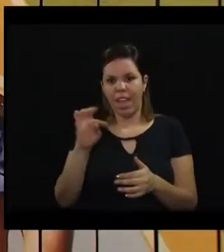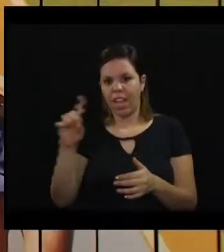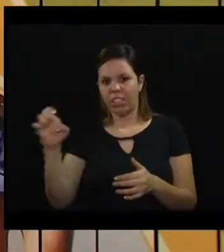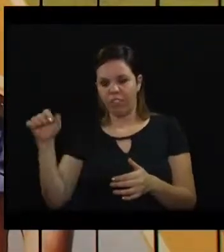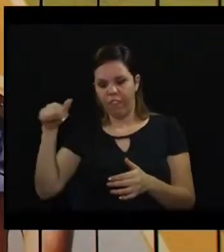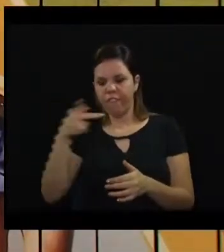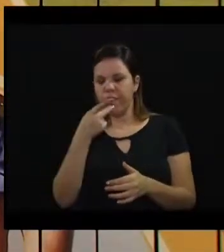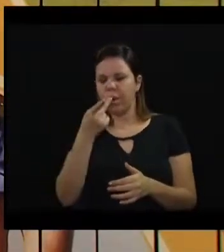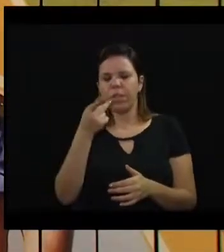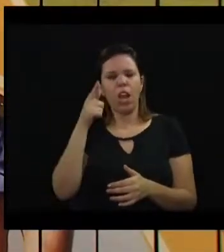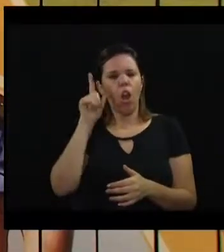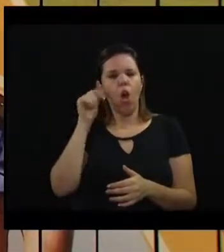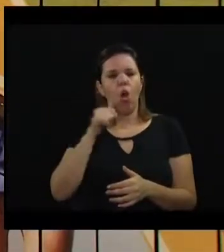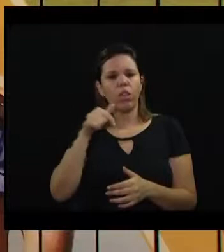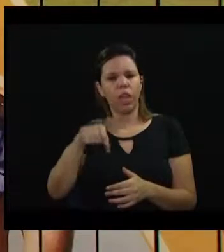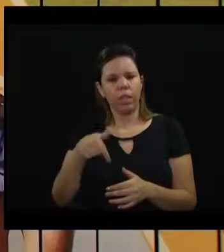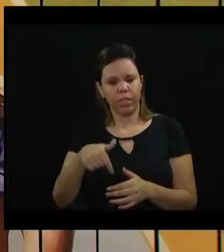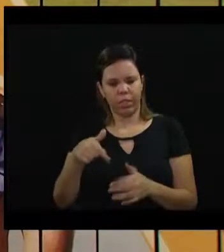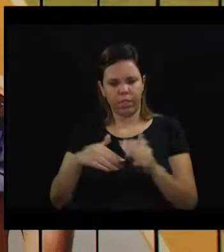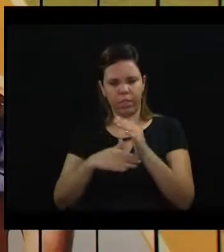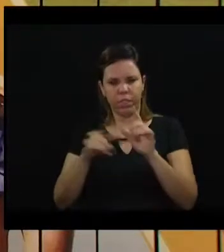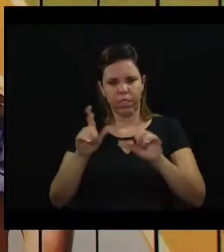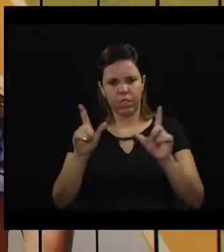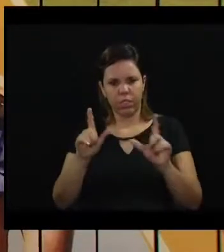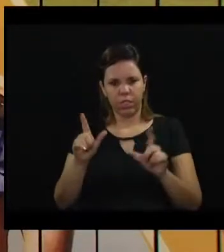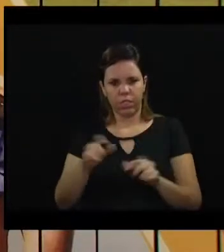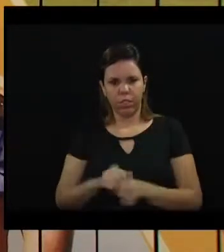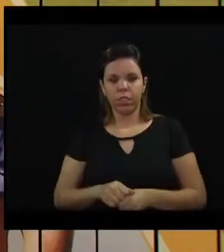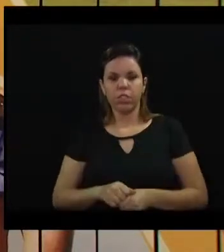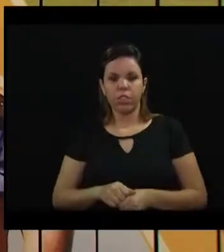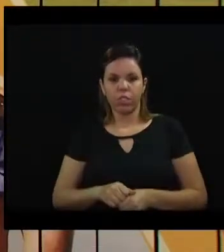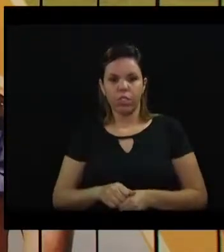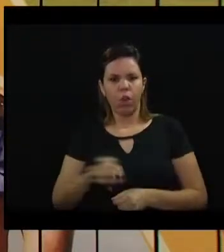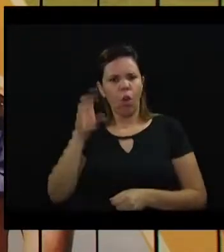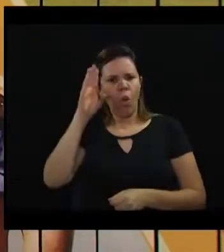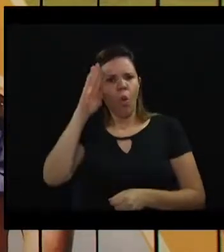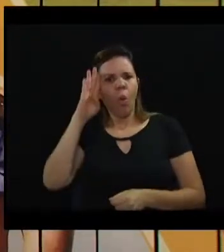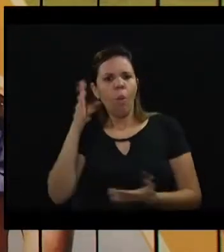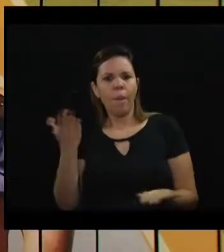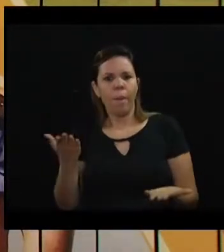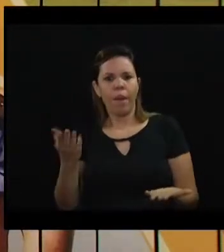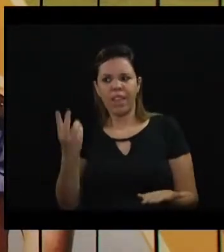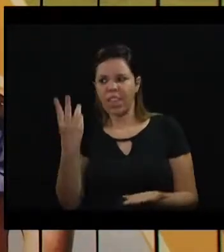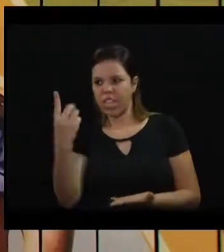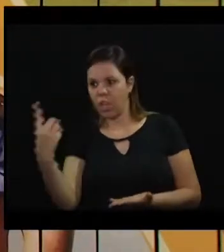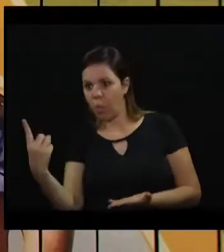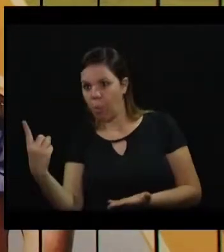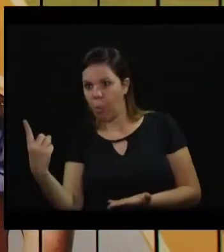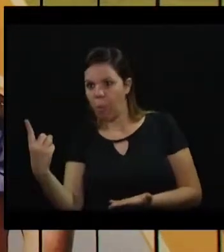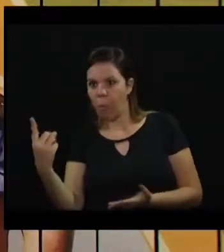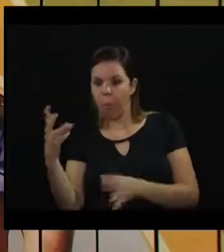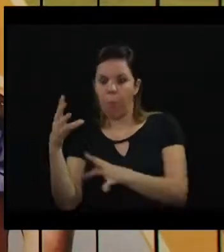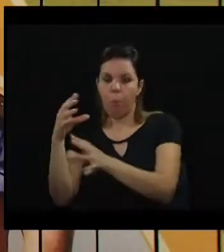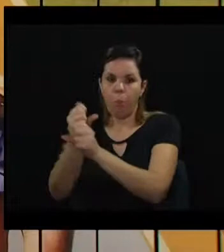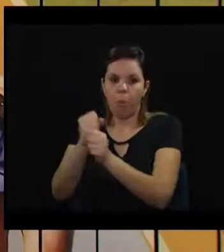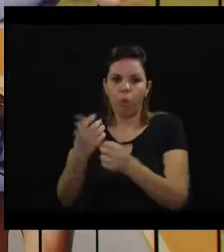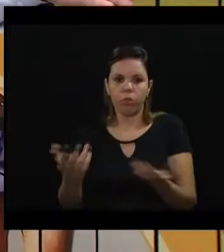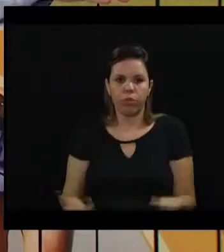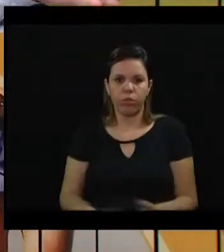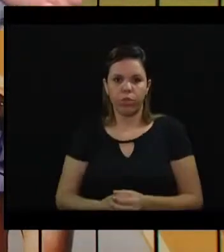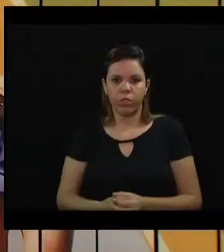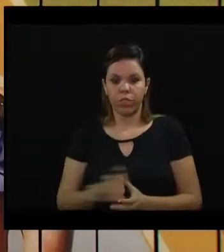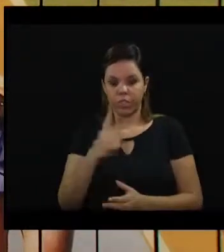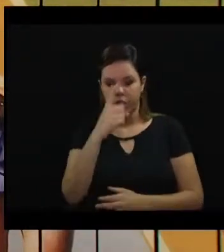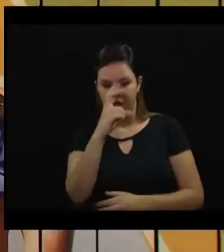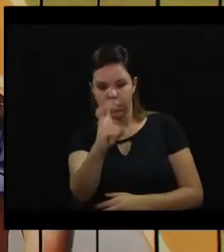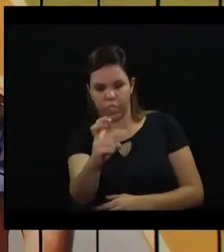ontem aqui no Jornal Câmara Notícia. A cubana terminou com 31 pontos e 5 rebotes. Agora são 15